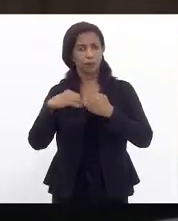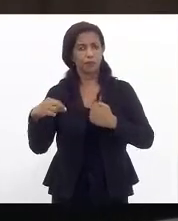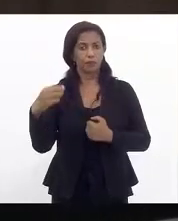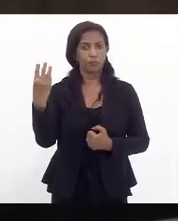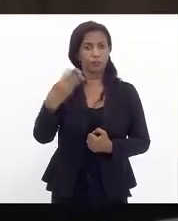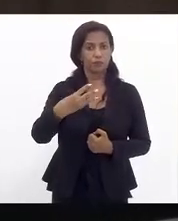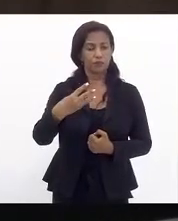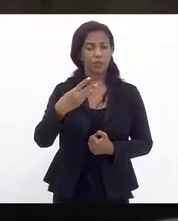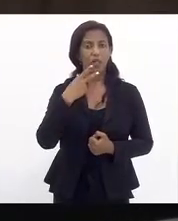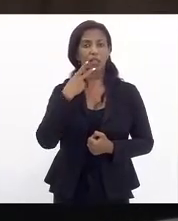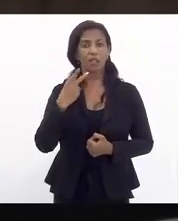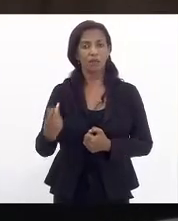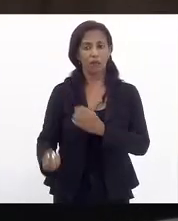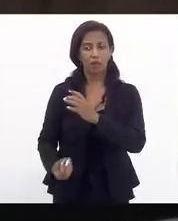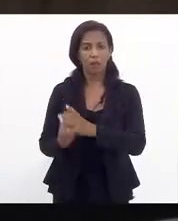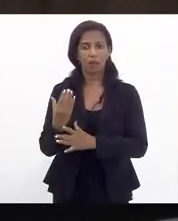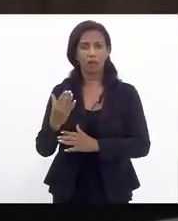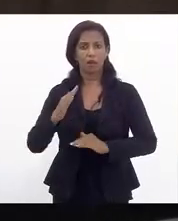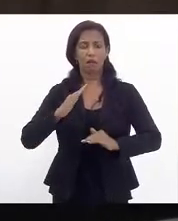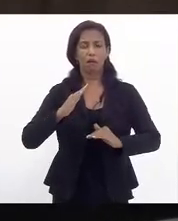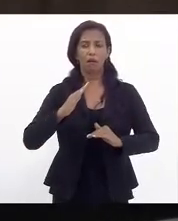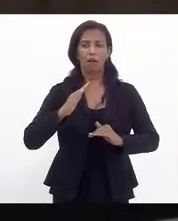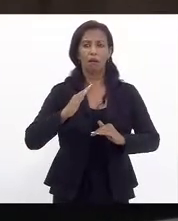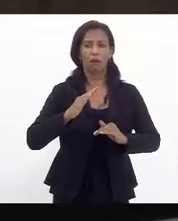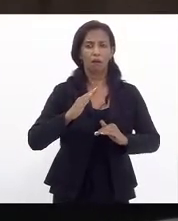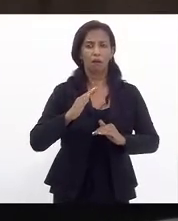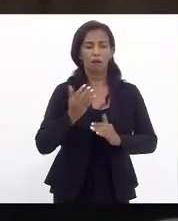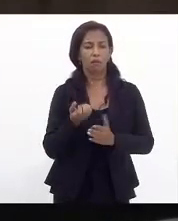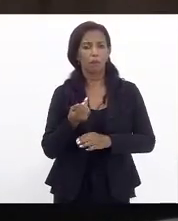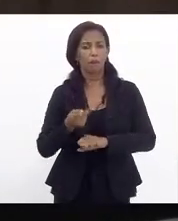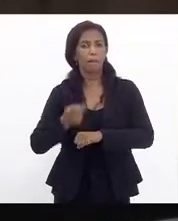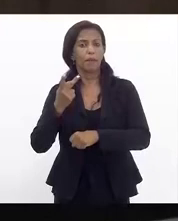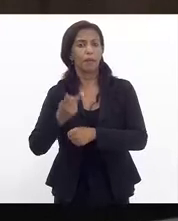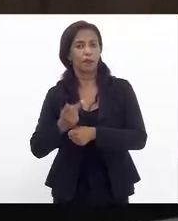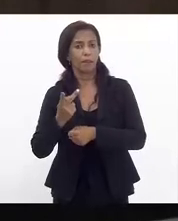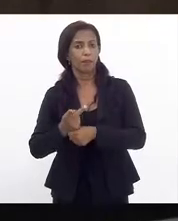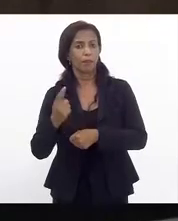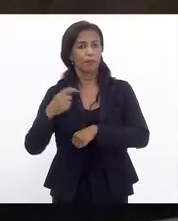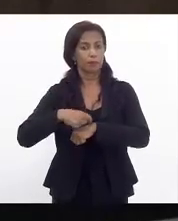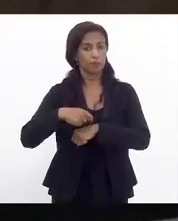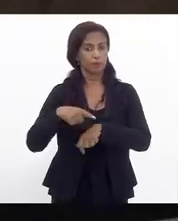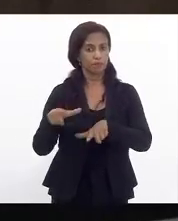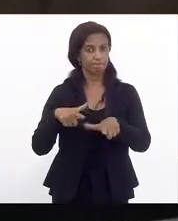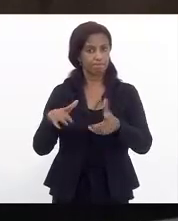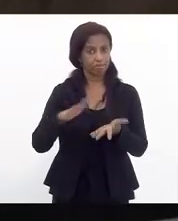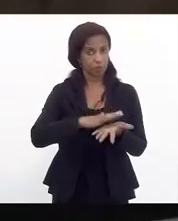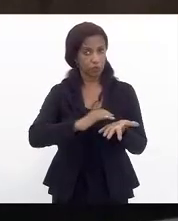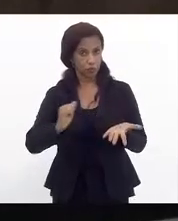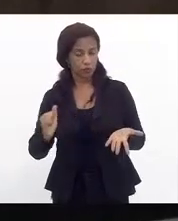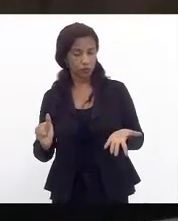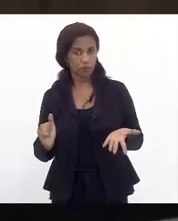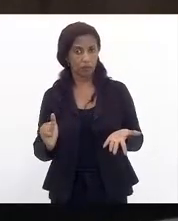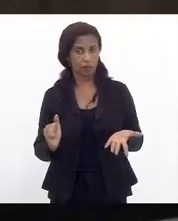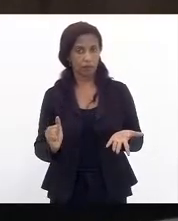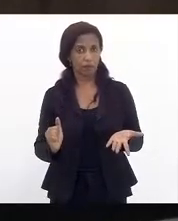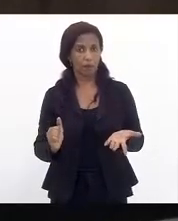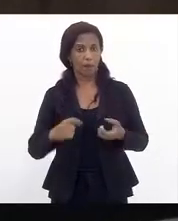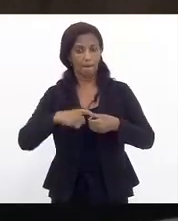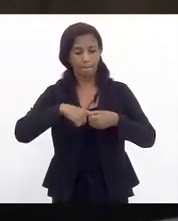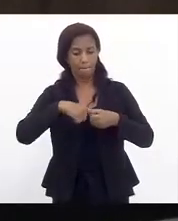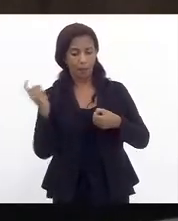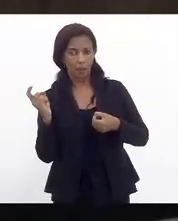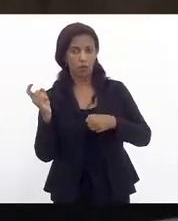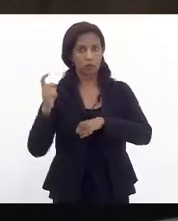3º que fala da criação da capa da gratificação por tempo de serviço desvinculada do